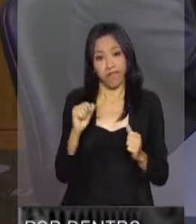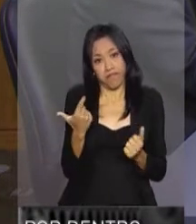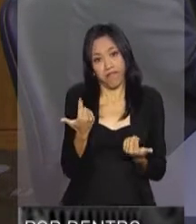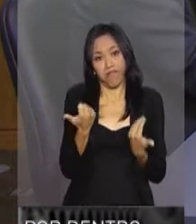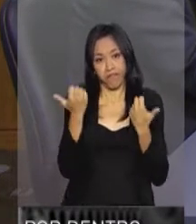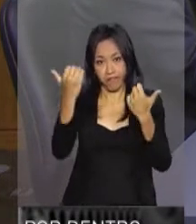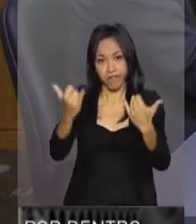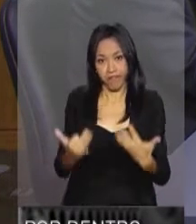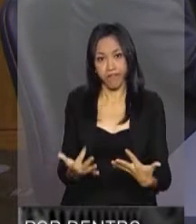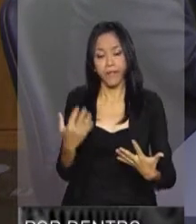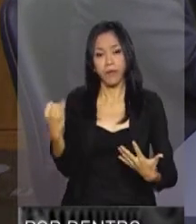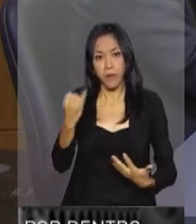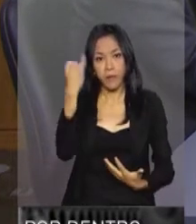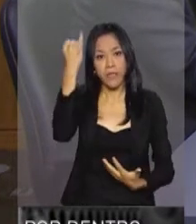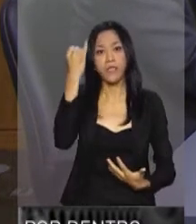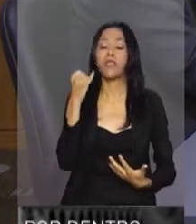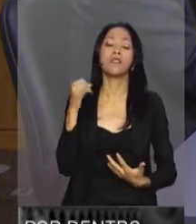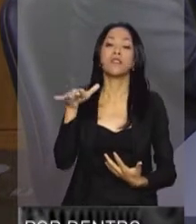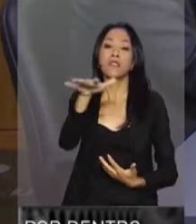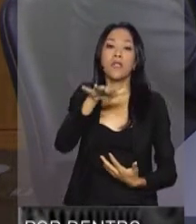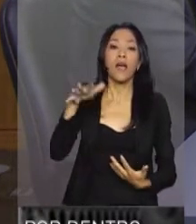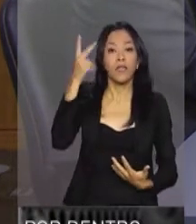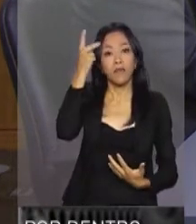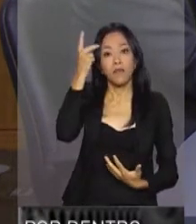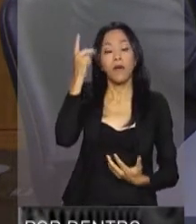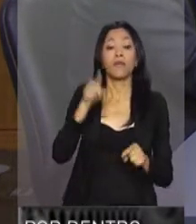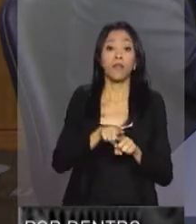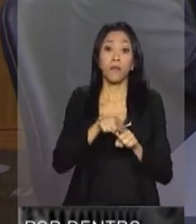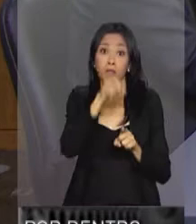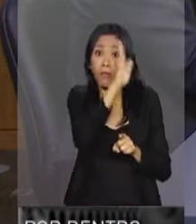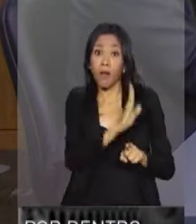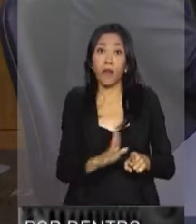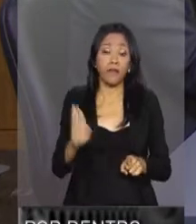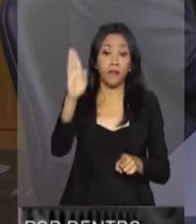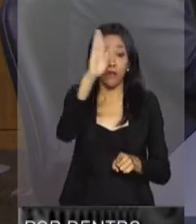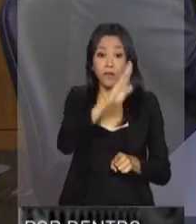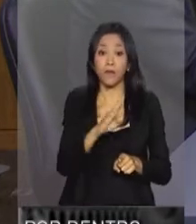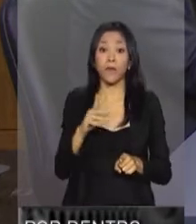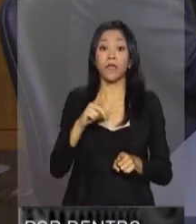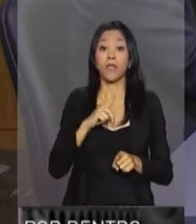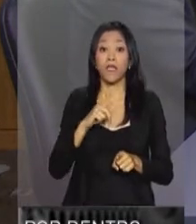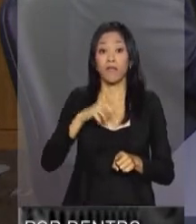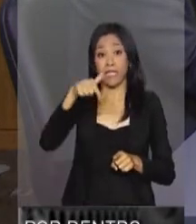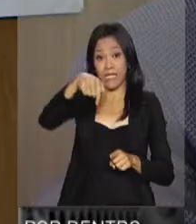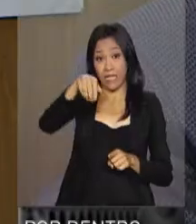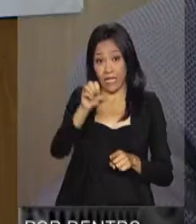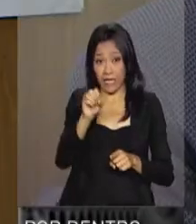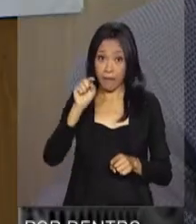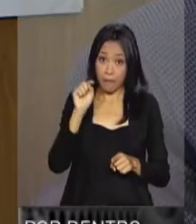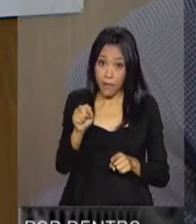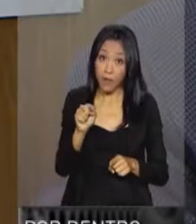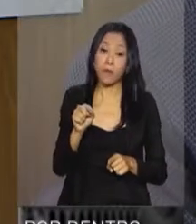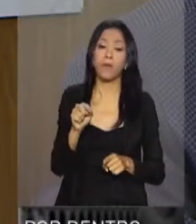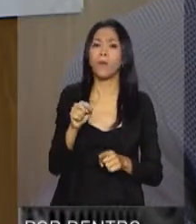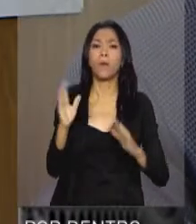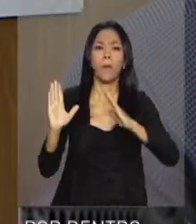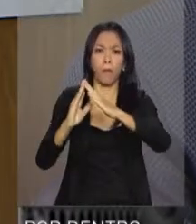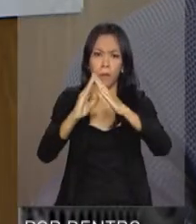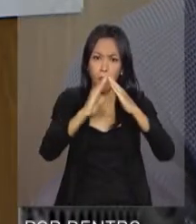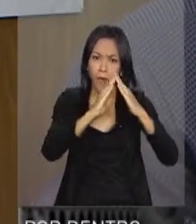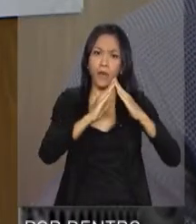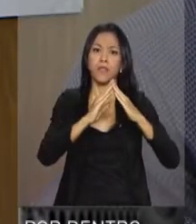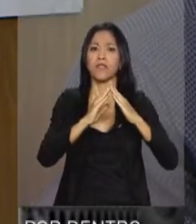cidadãos cidadãs de itapeva 5 de todo o brasil que o governo federal retomou os 70 mil unidades 70 mil moradias que